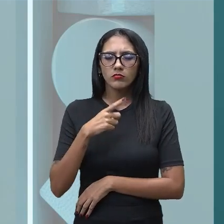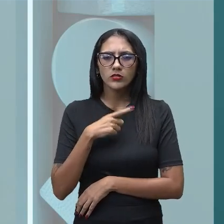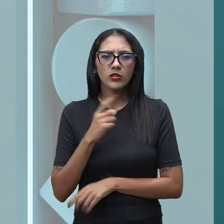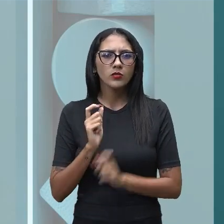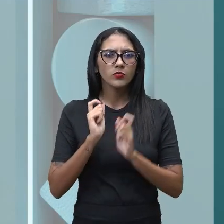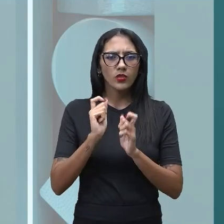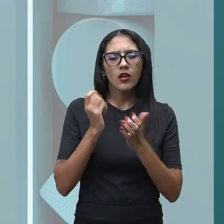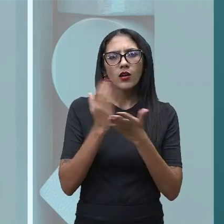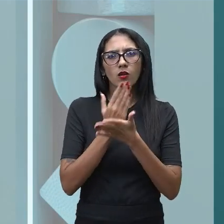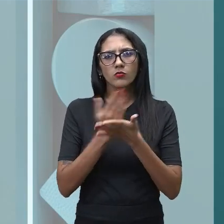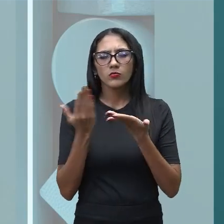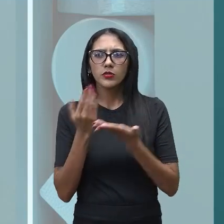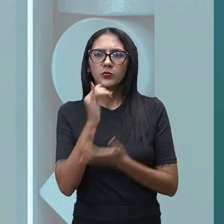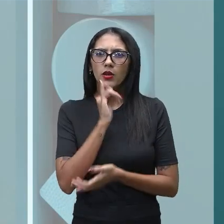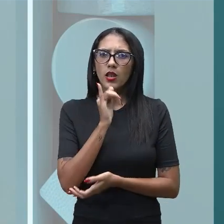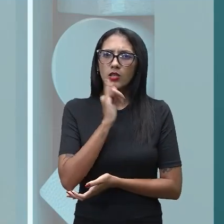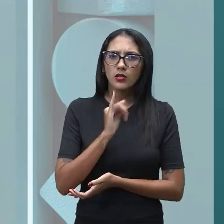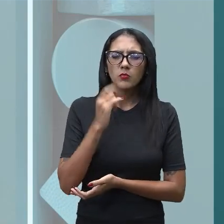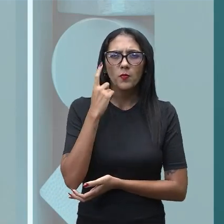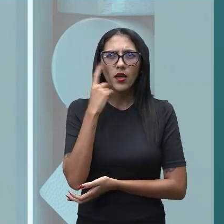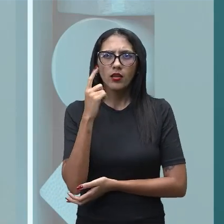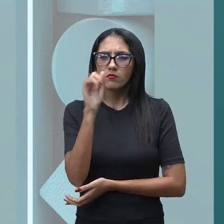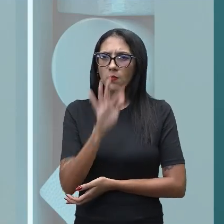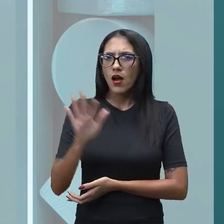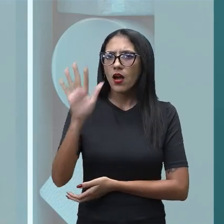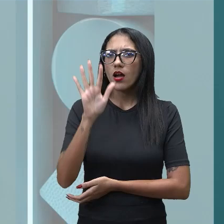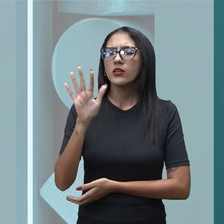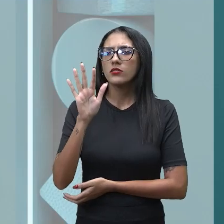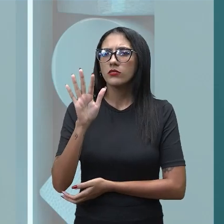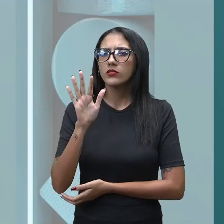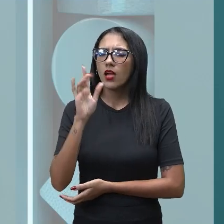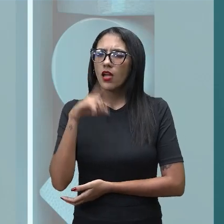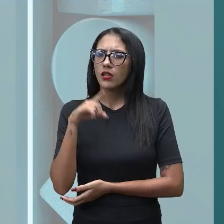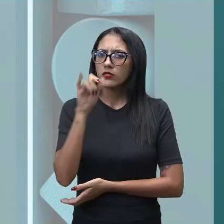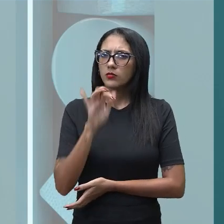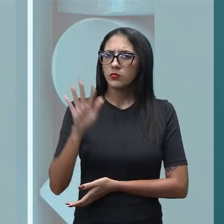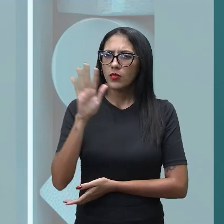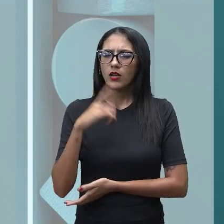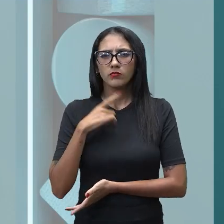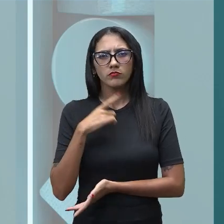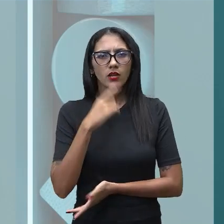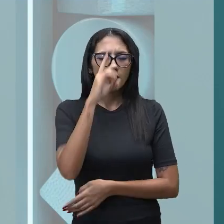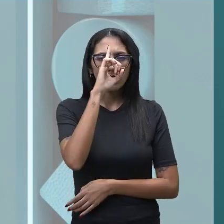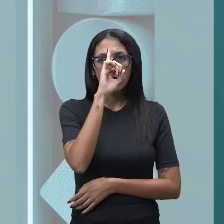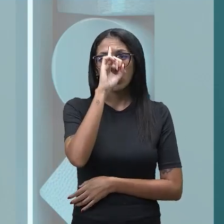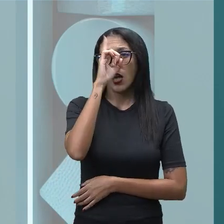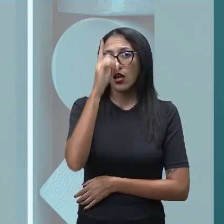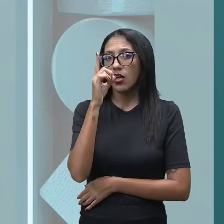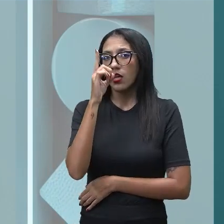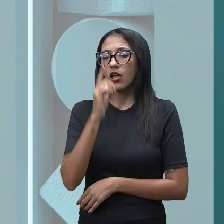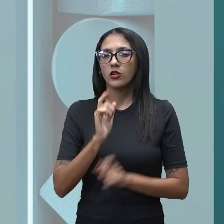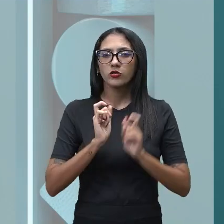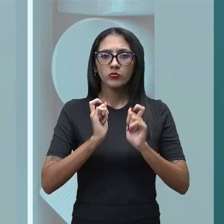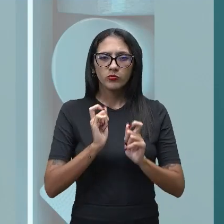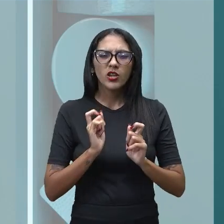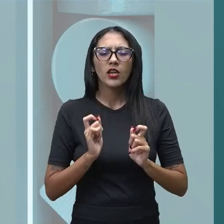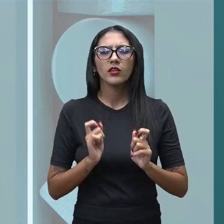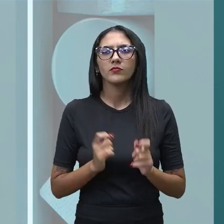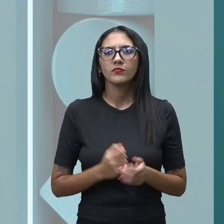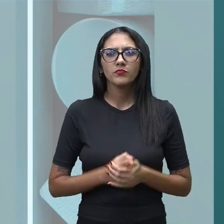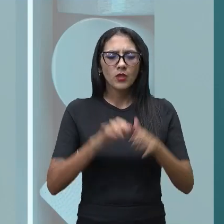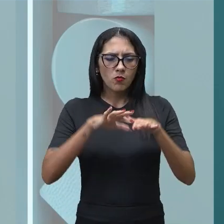de imagens, ok? E essas imagens, elas trazem para a gente a ideia exatamente daquela tormenta,